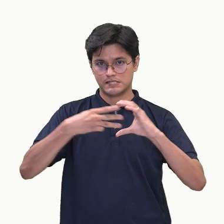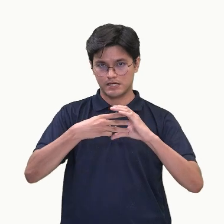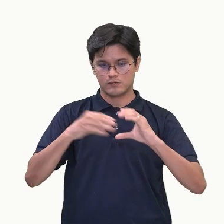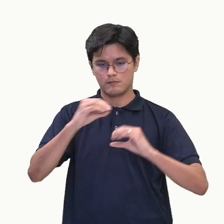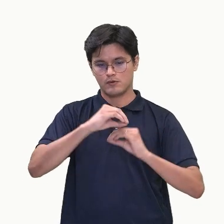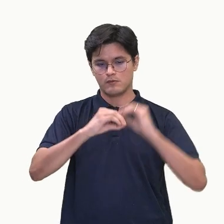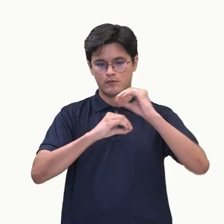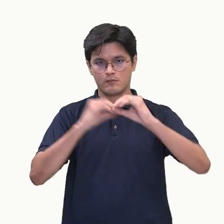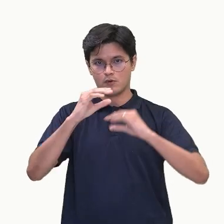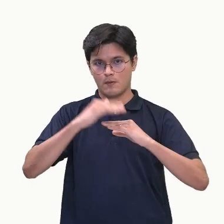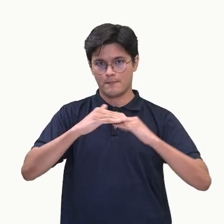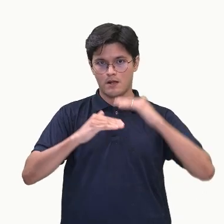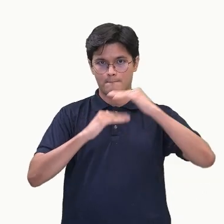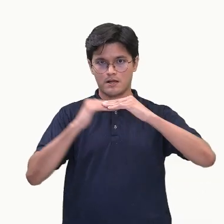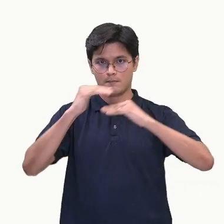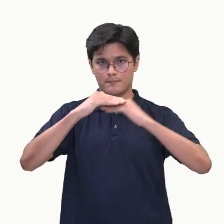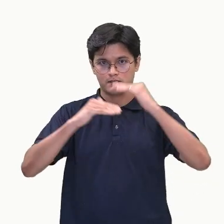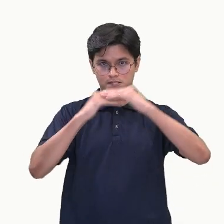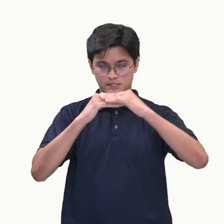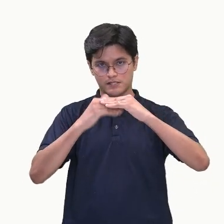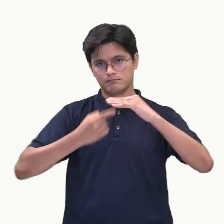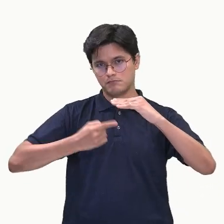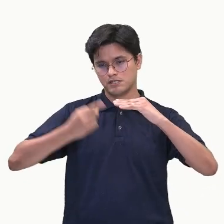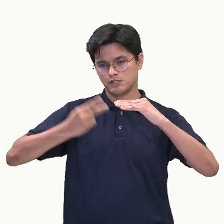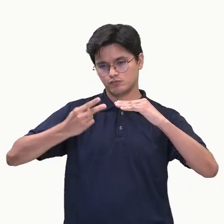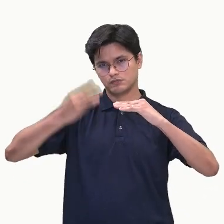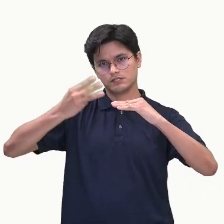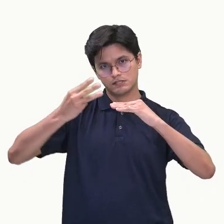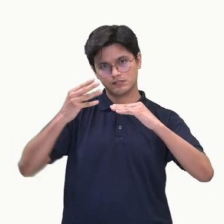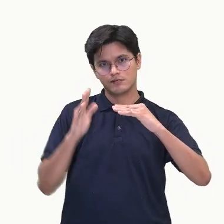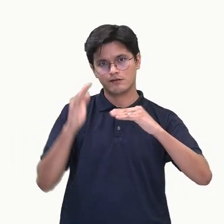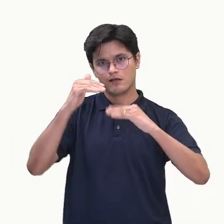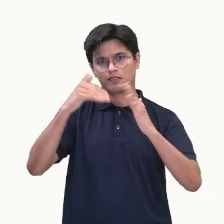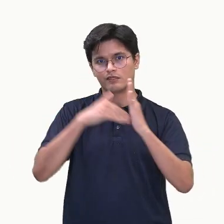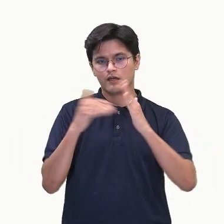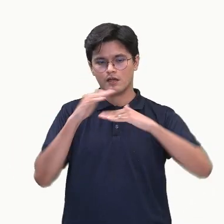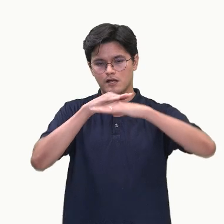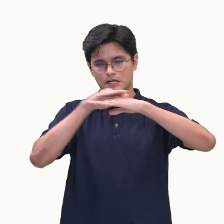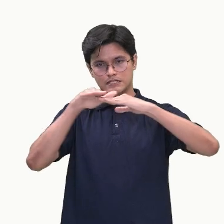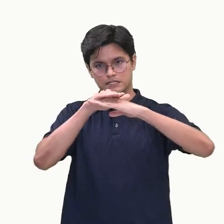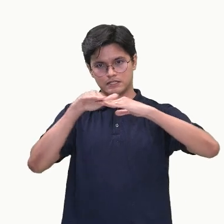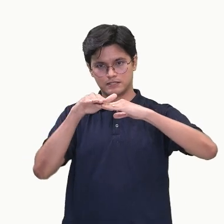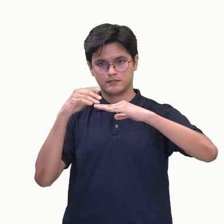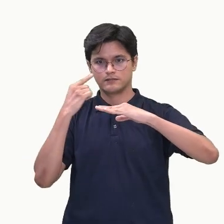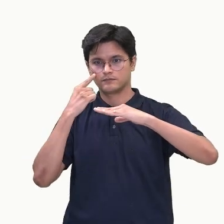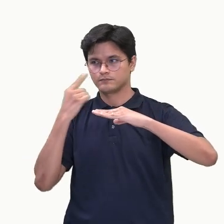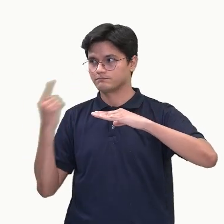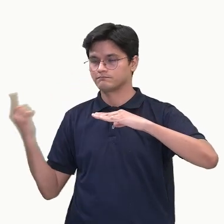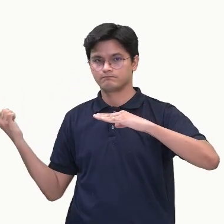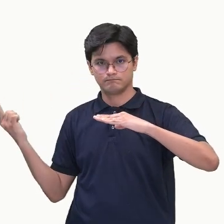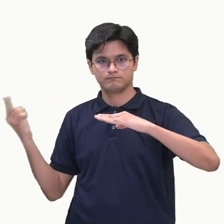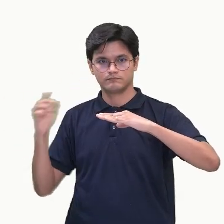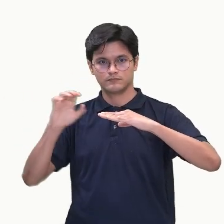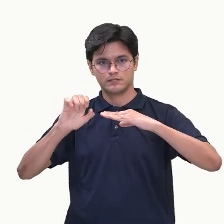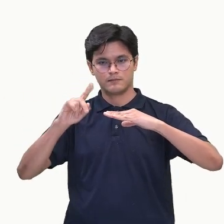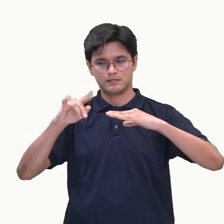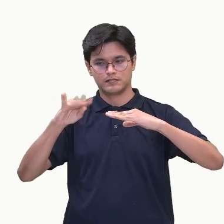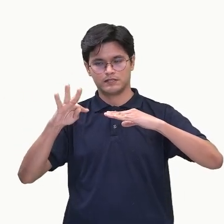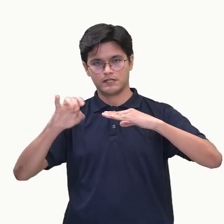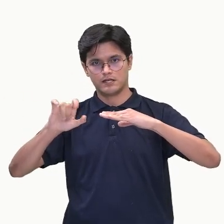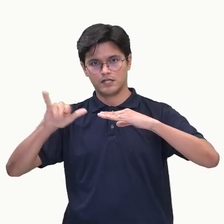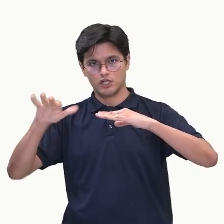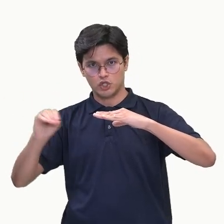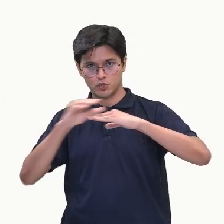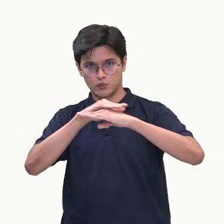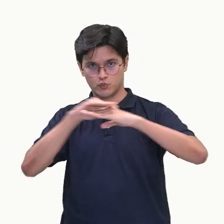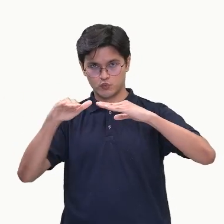a segunda, a terceira, até chegar nessa parte mais superficial ali do epitélio, certo?